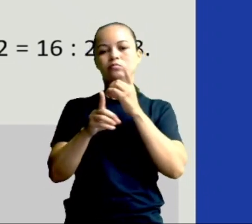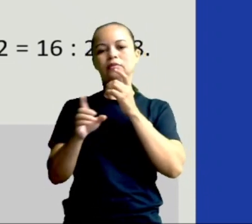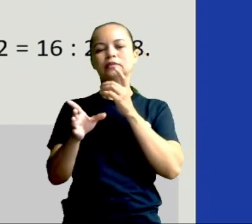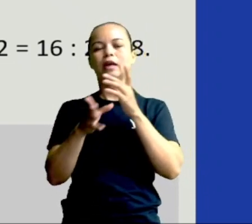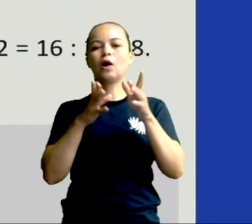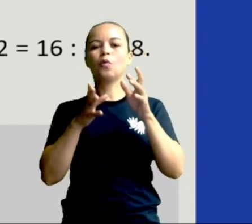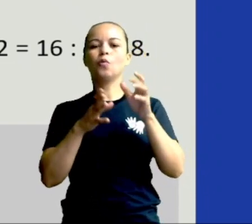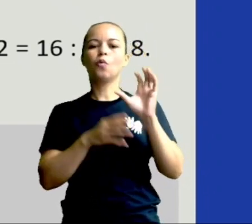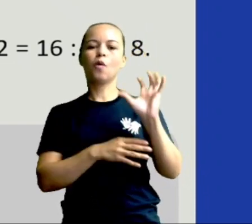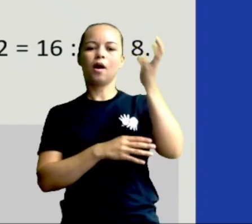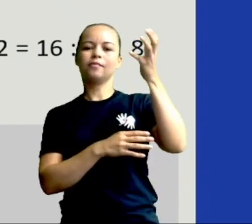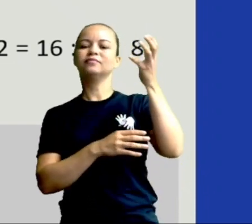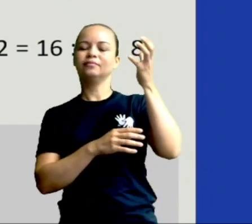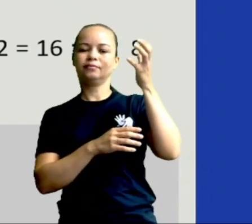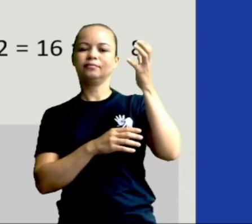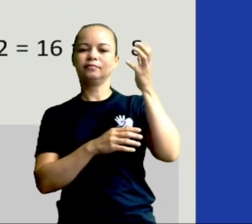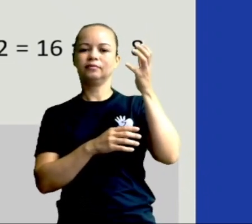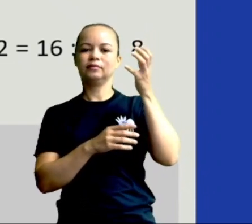resultado como